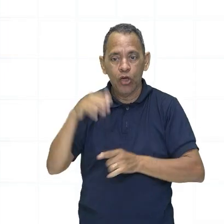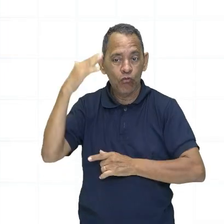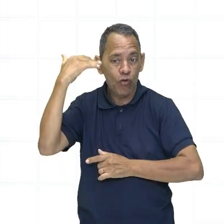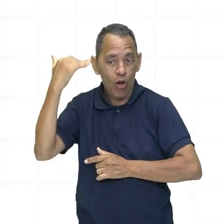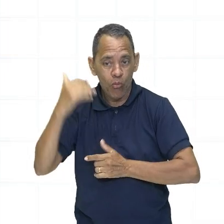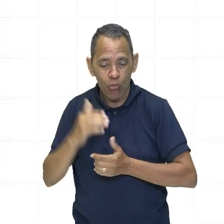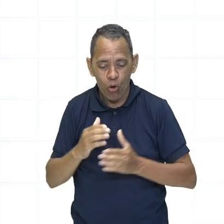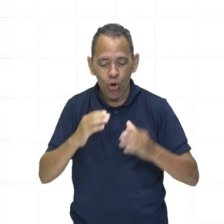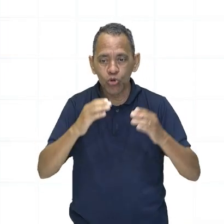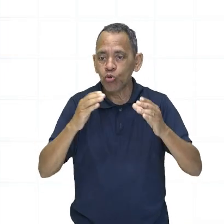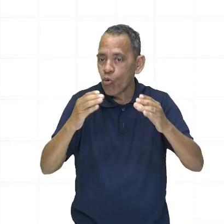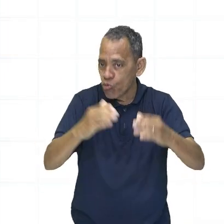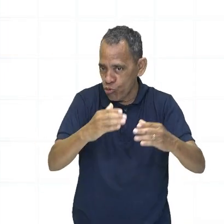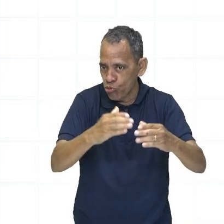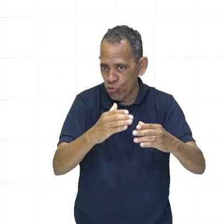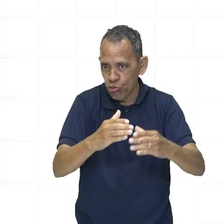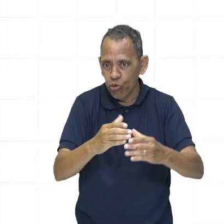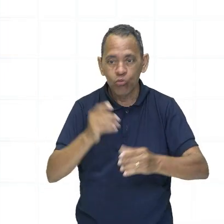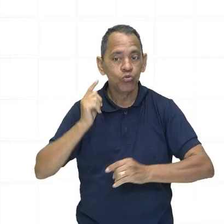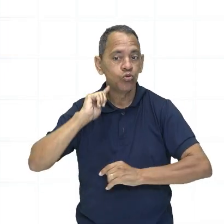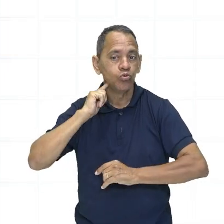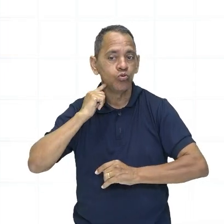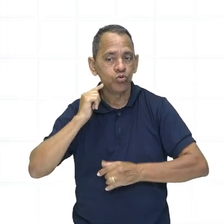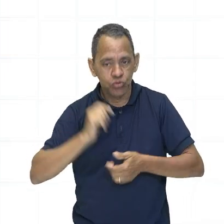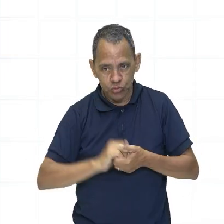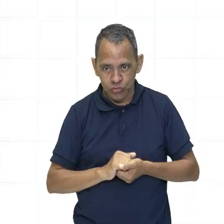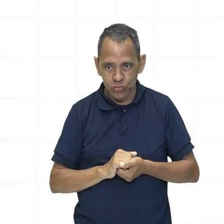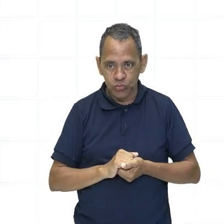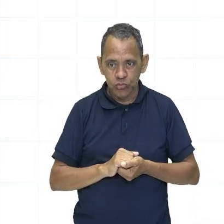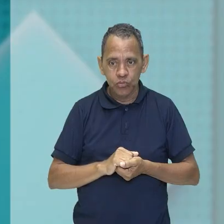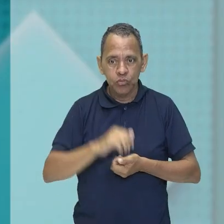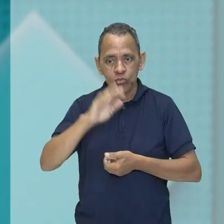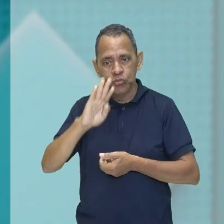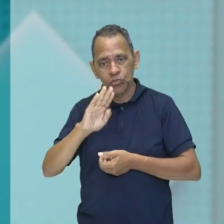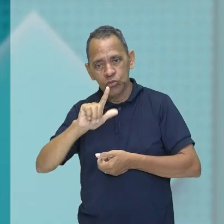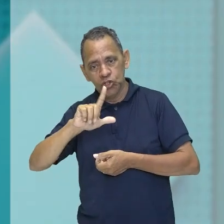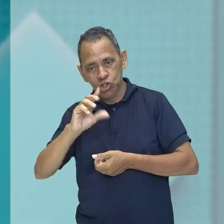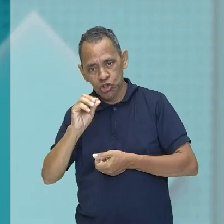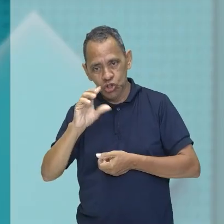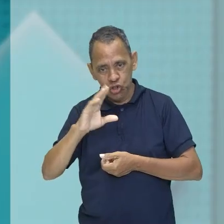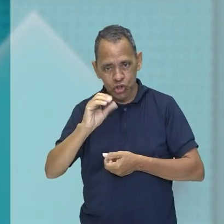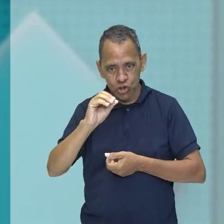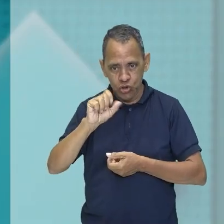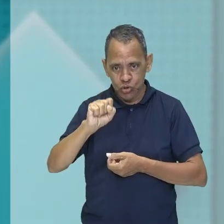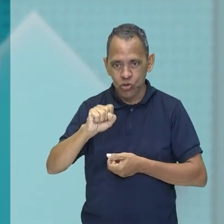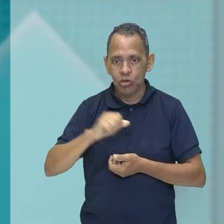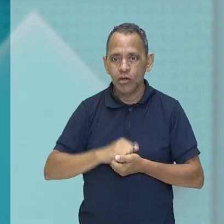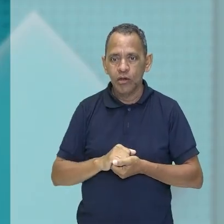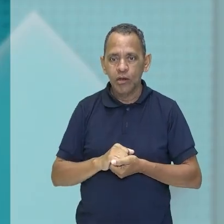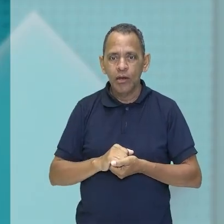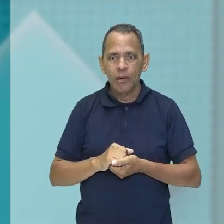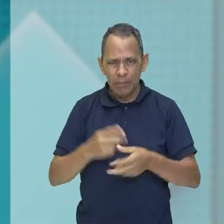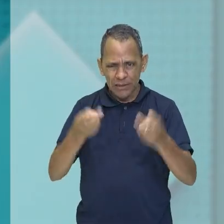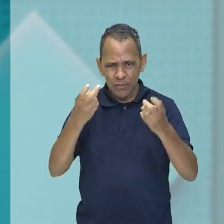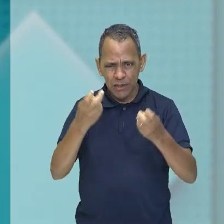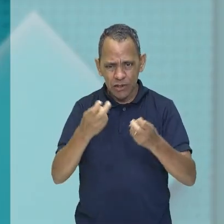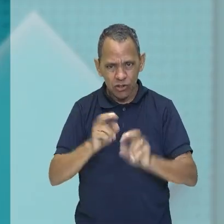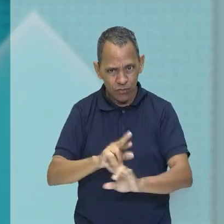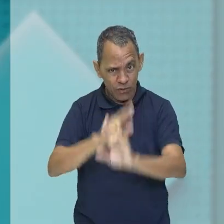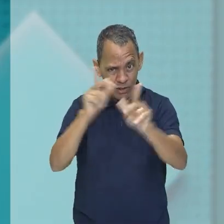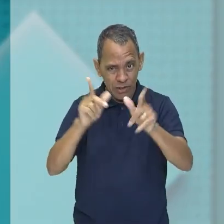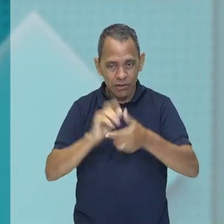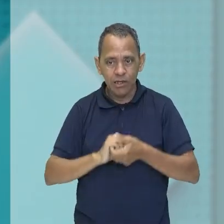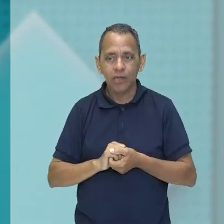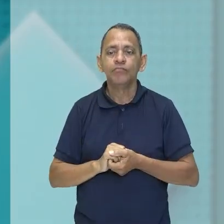blocos de sujo. Então, olha só a diferença, né? Os barões da borracha, Manaus, lá no